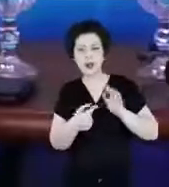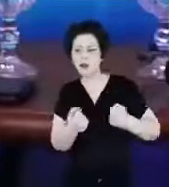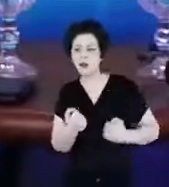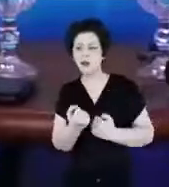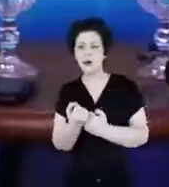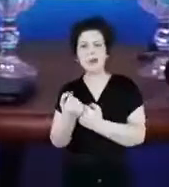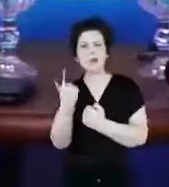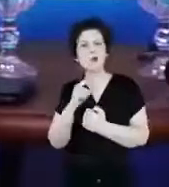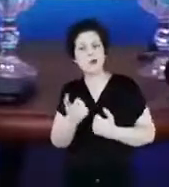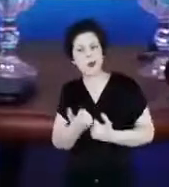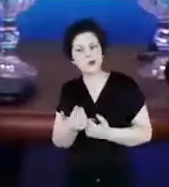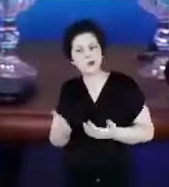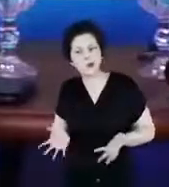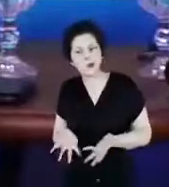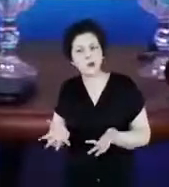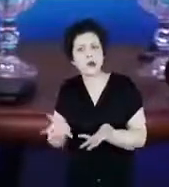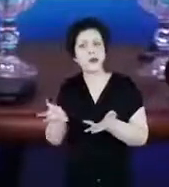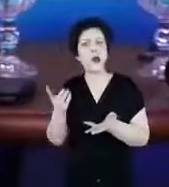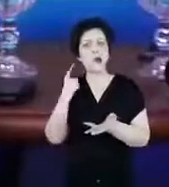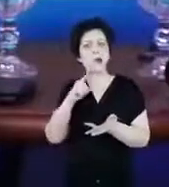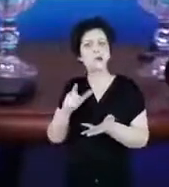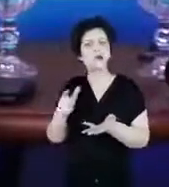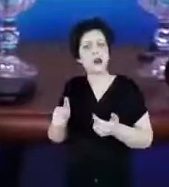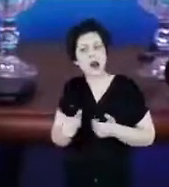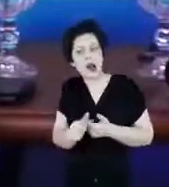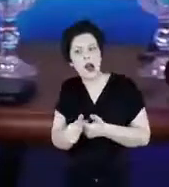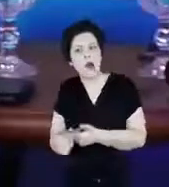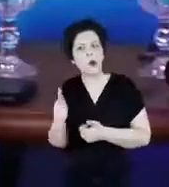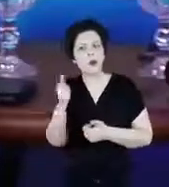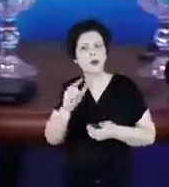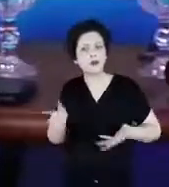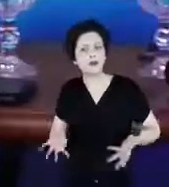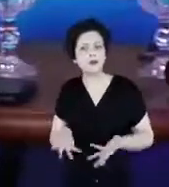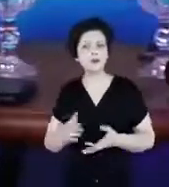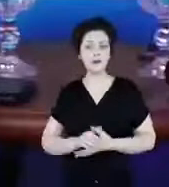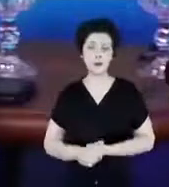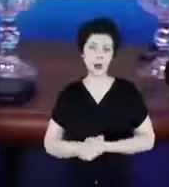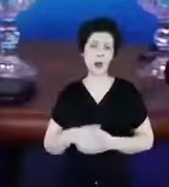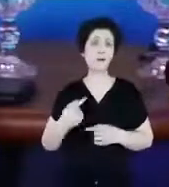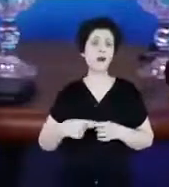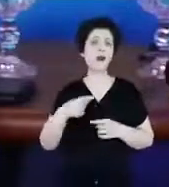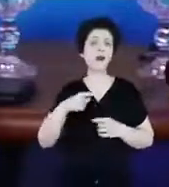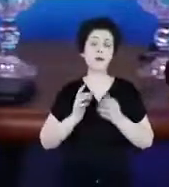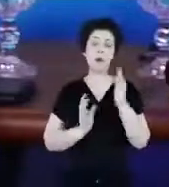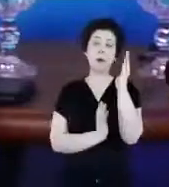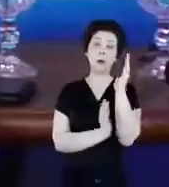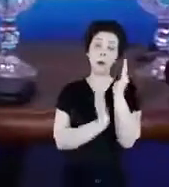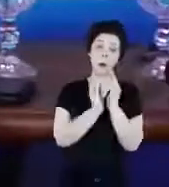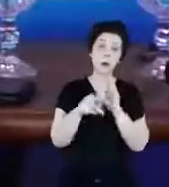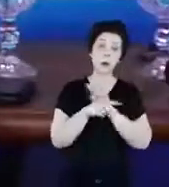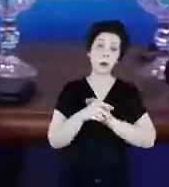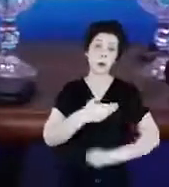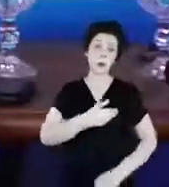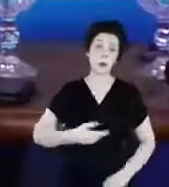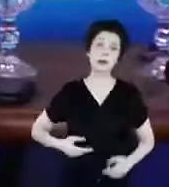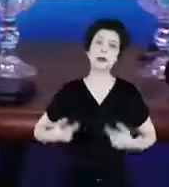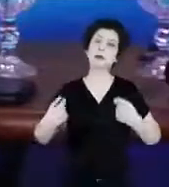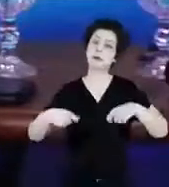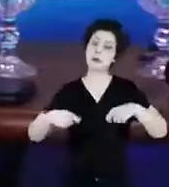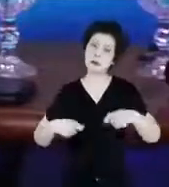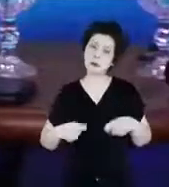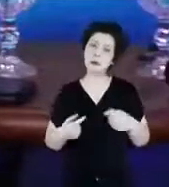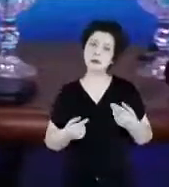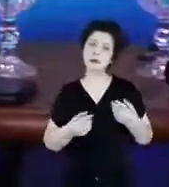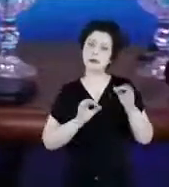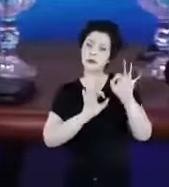acompanhar a velocidade dessa demanda, na medida em que nós temos, né, uma burocracia de Estado que precisa também se